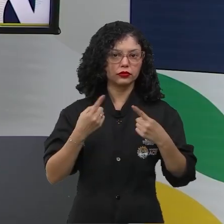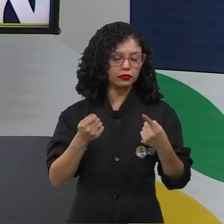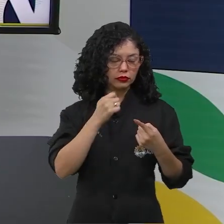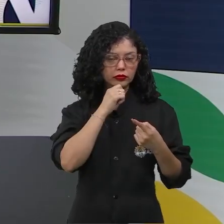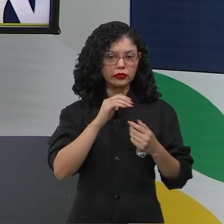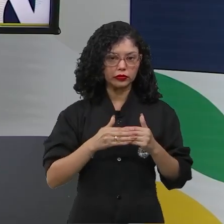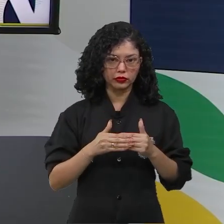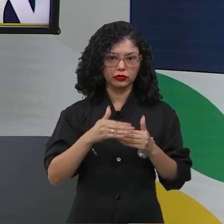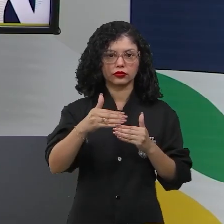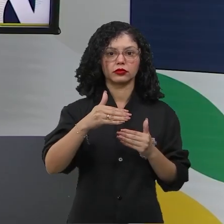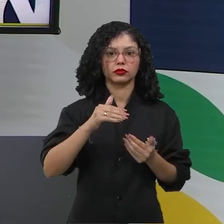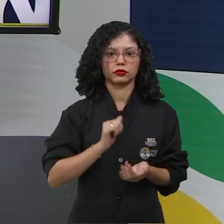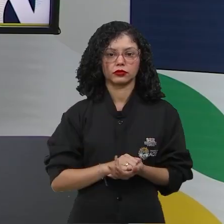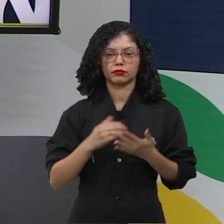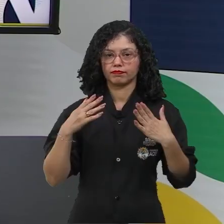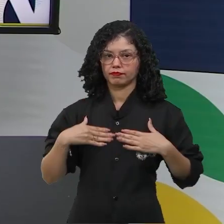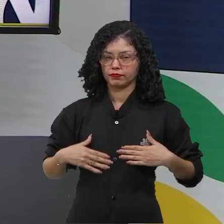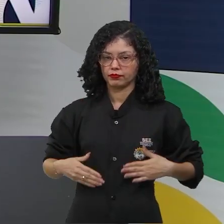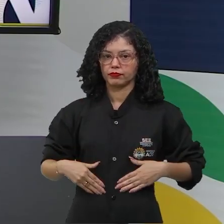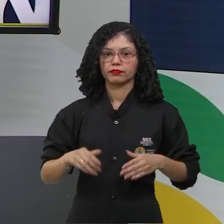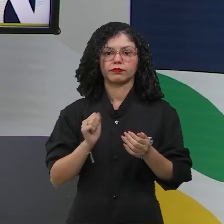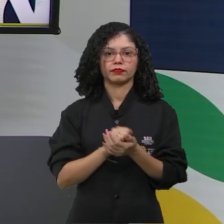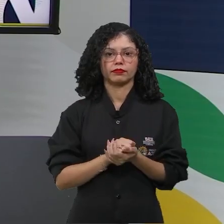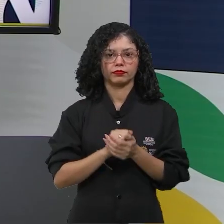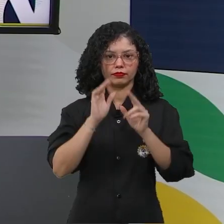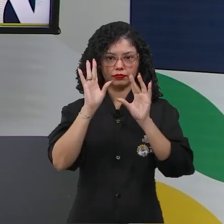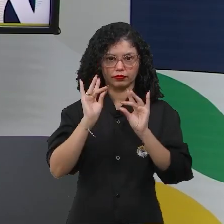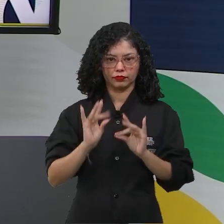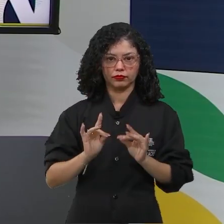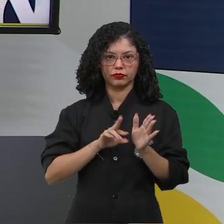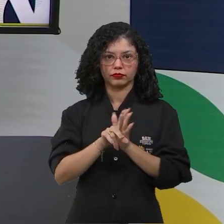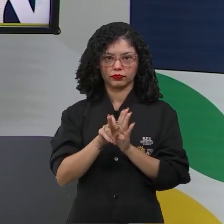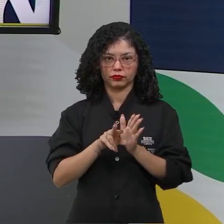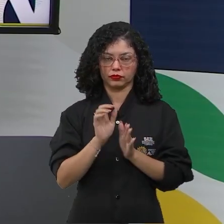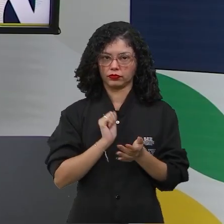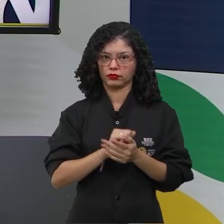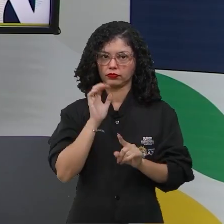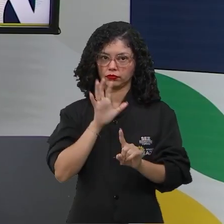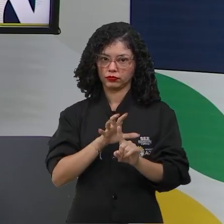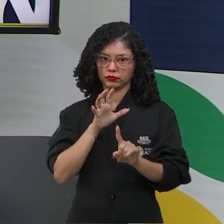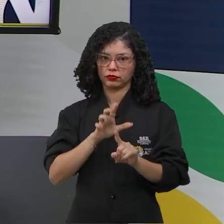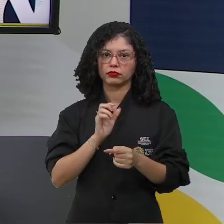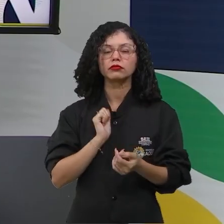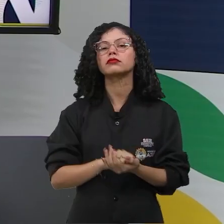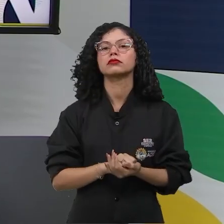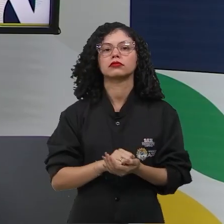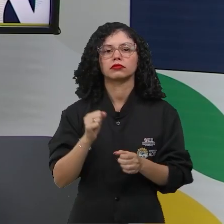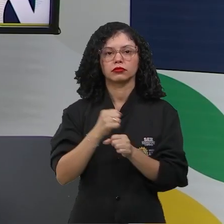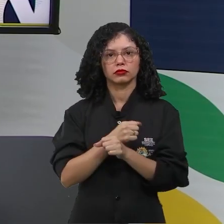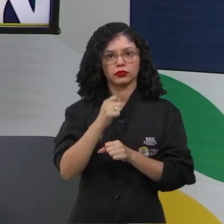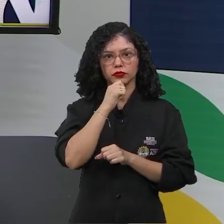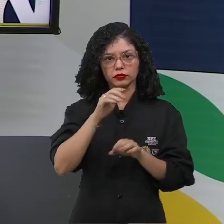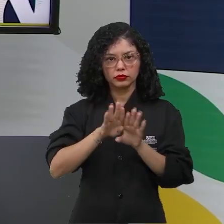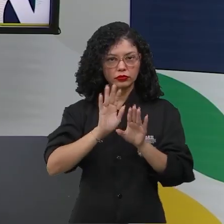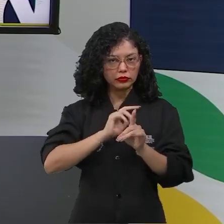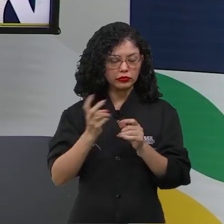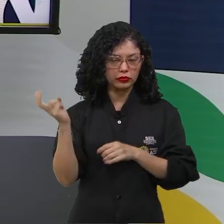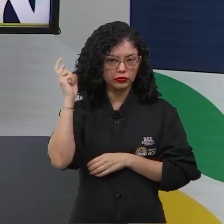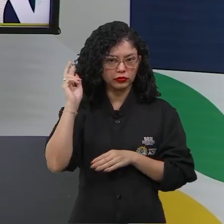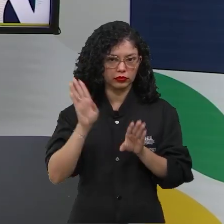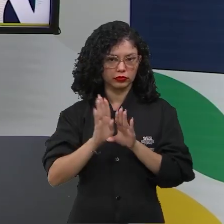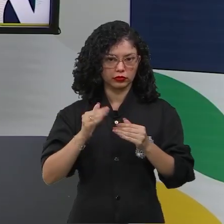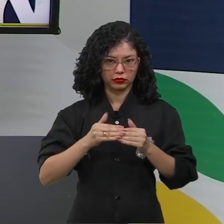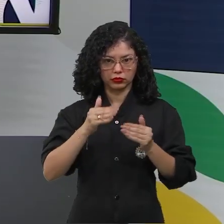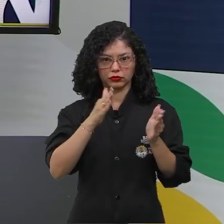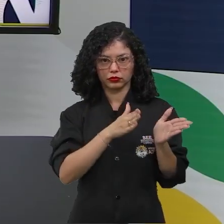vai além dessa composição física, desse aspecto biológico. A influência da construção cultural que vai